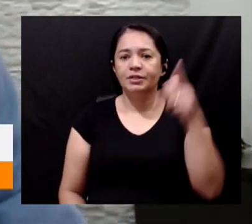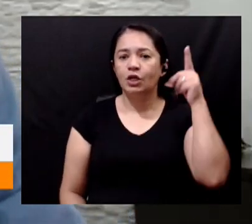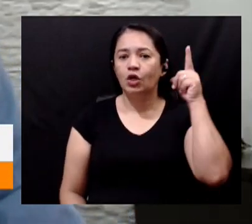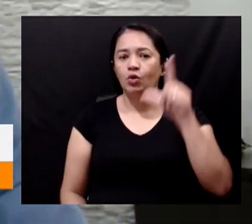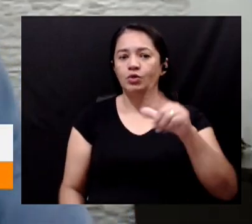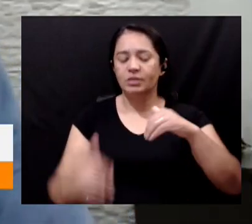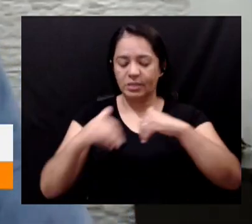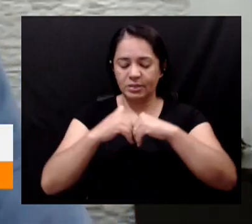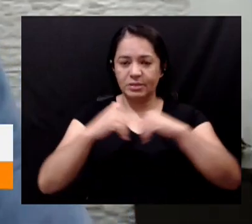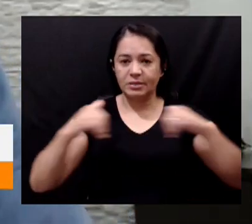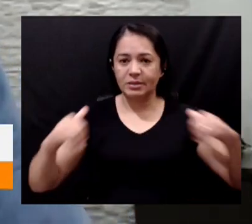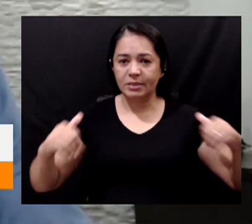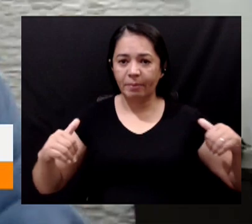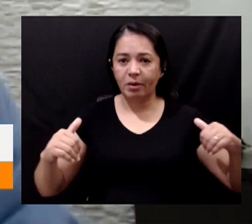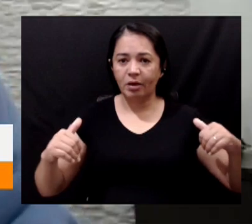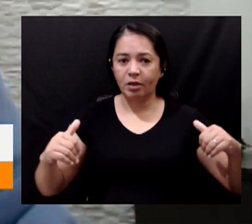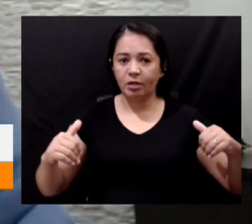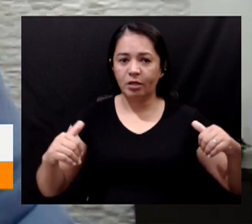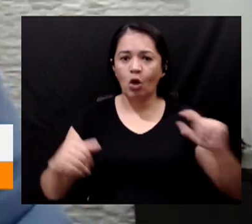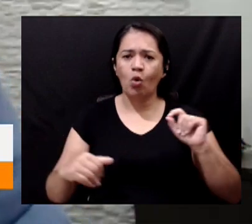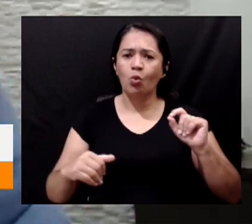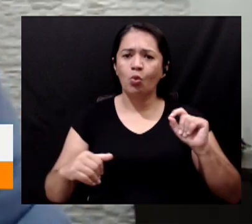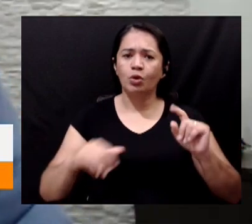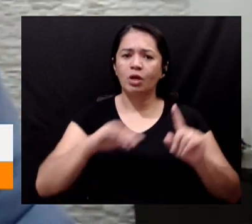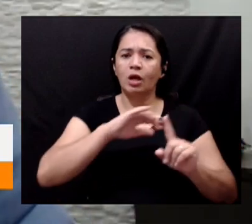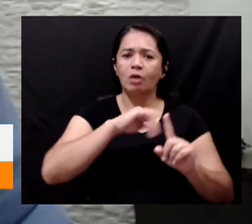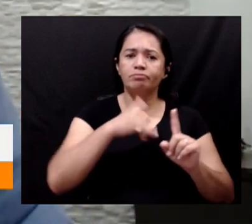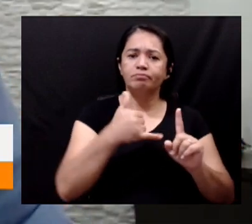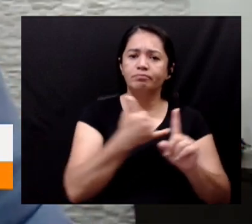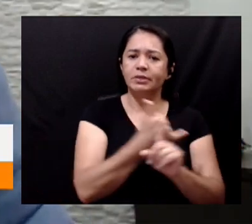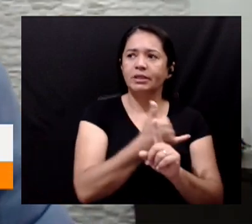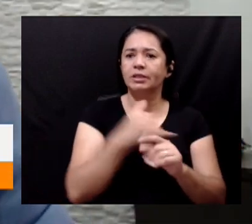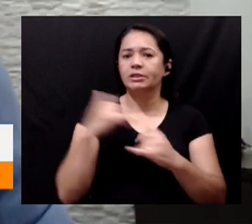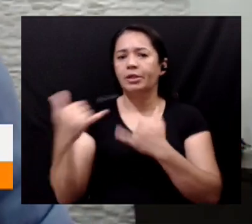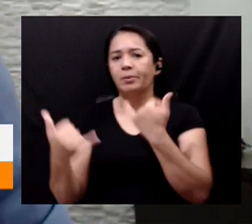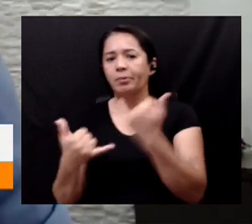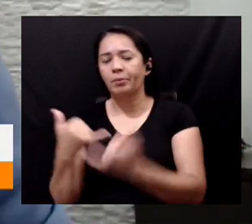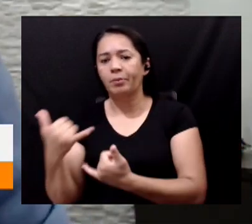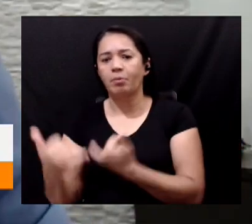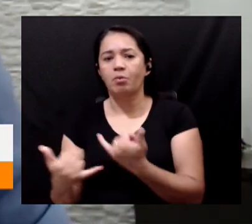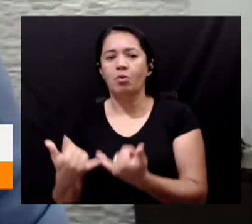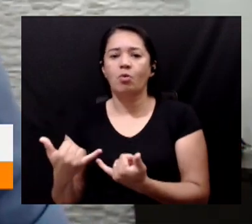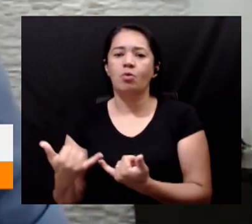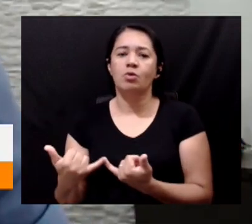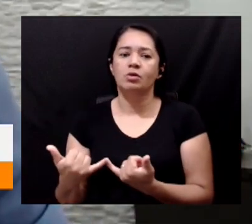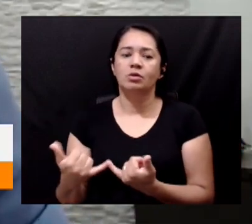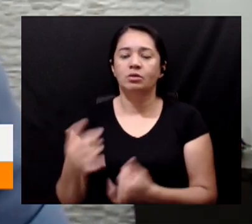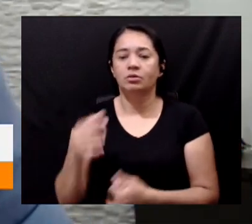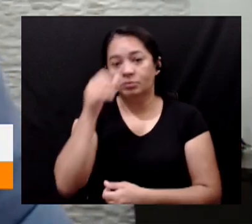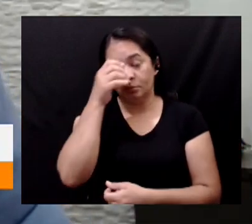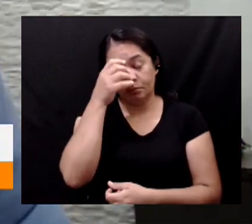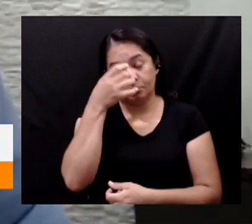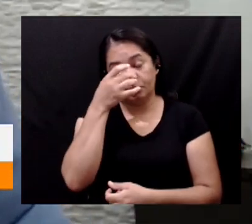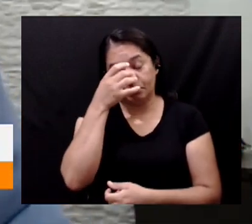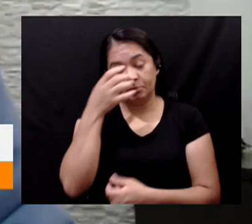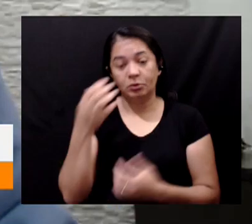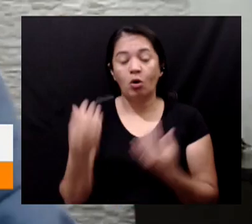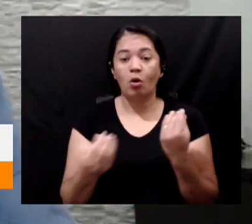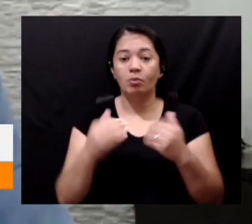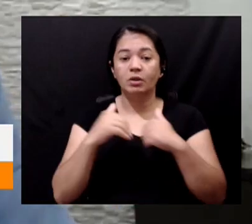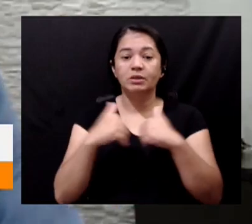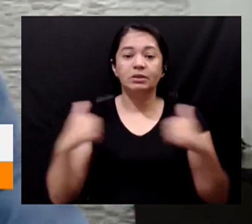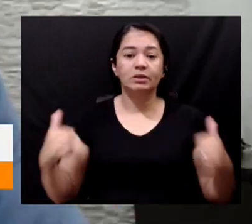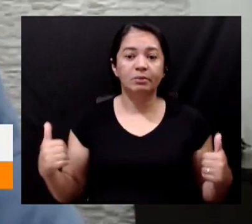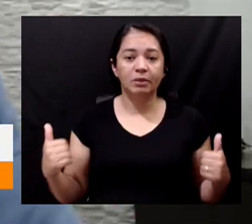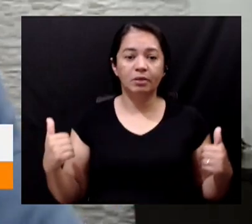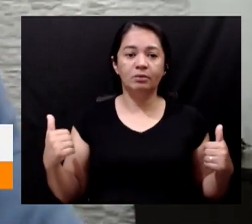né, o que é, digamos, uma brincadeira e o que seria um bullying, o que seria um crime em si,